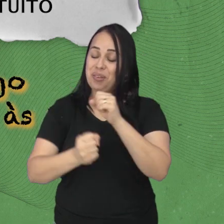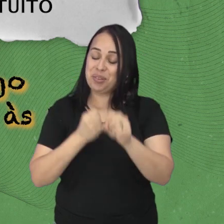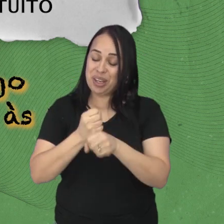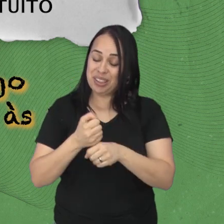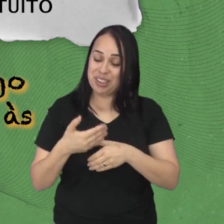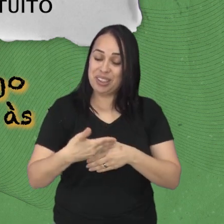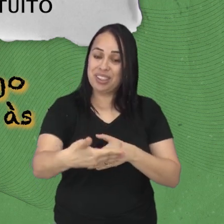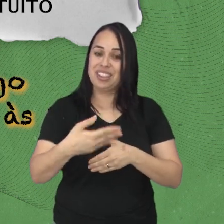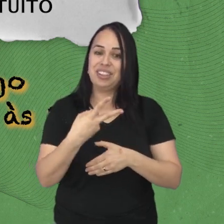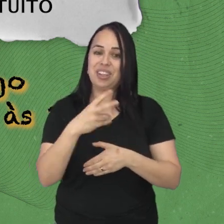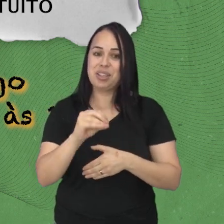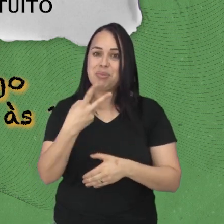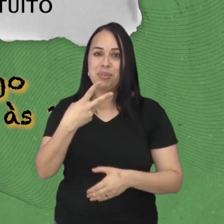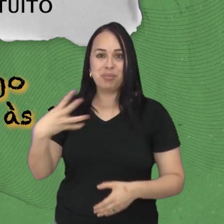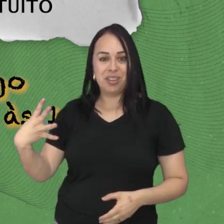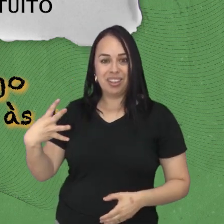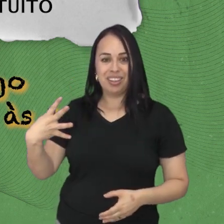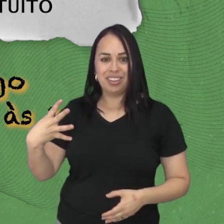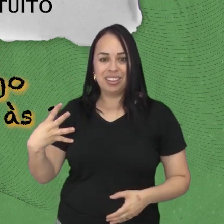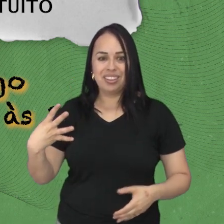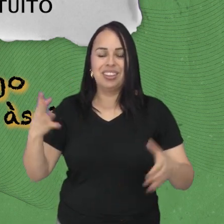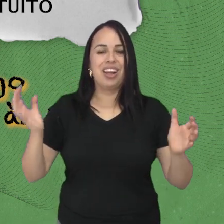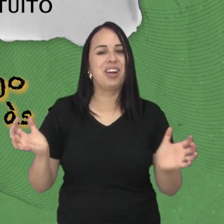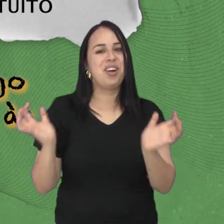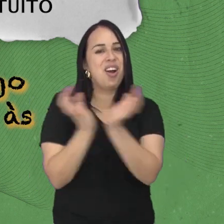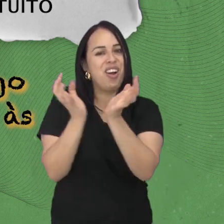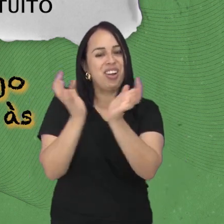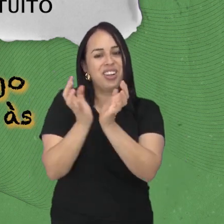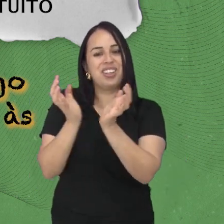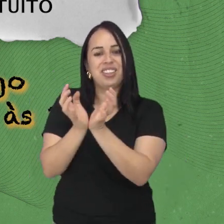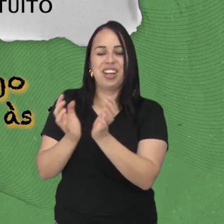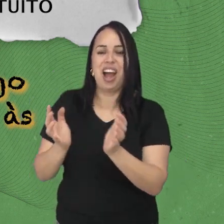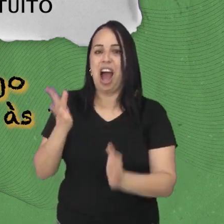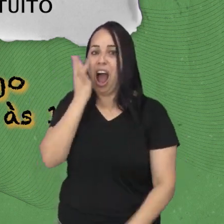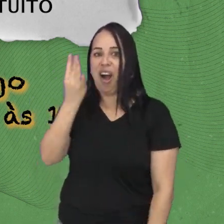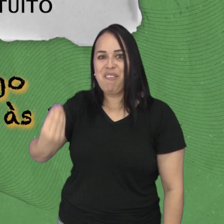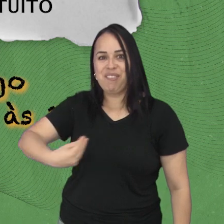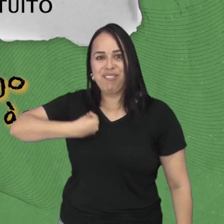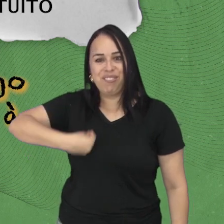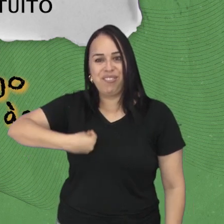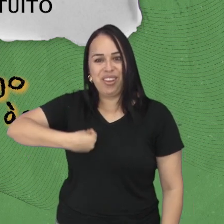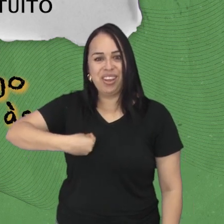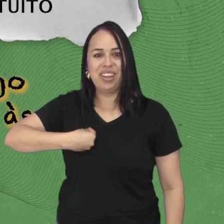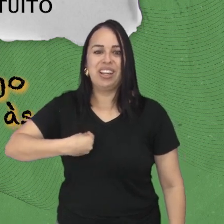de 2024, show com a banda Gestalt ao vivo,